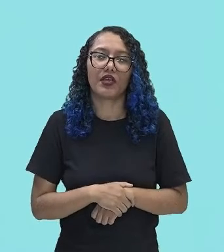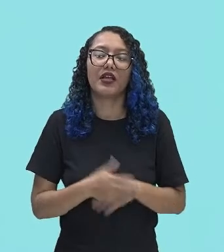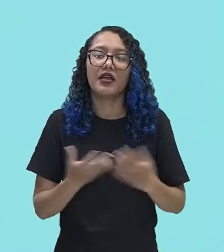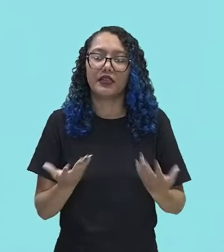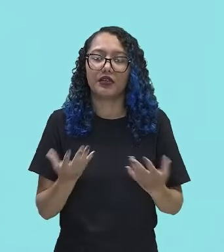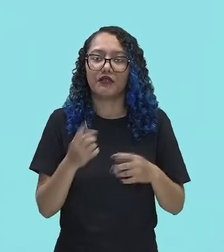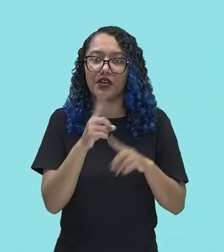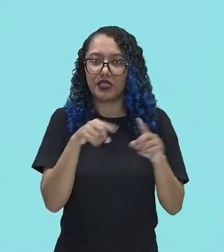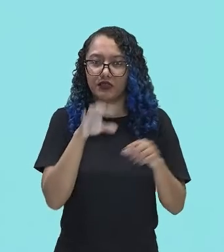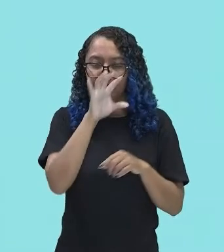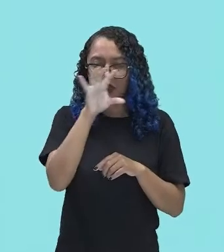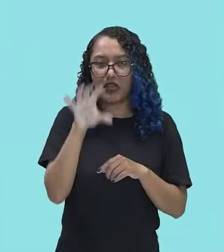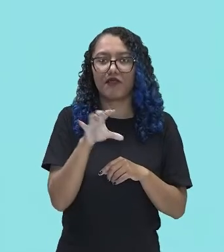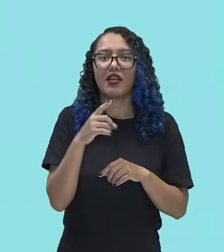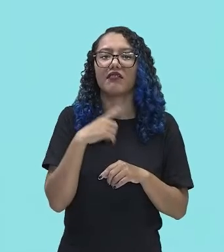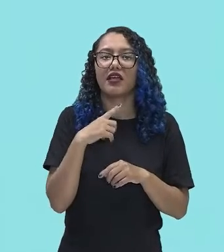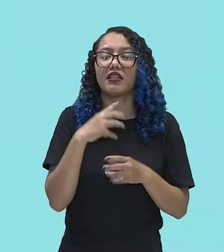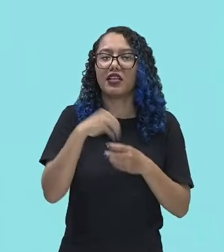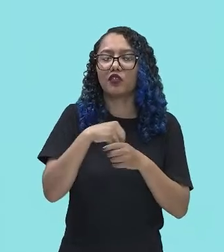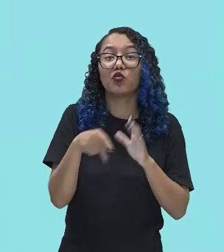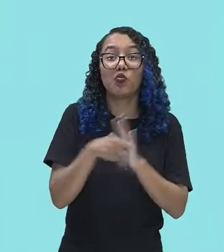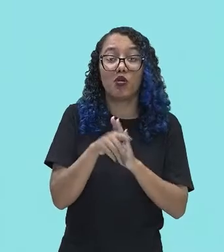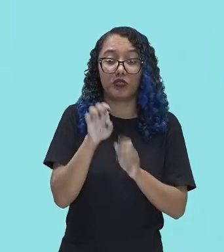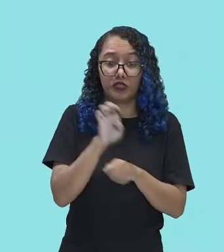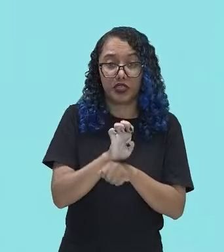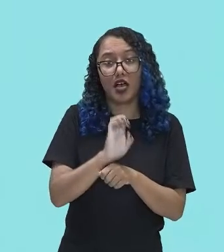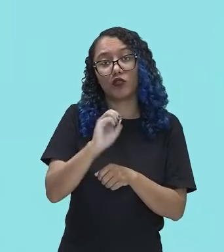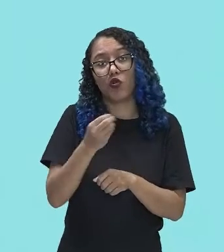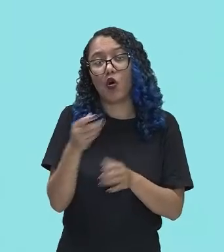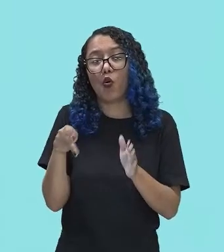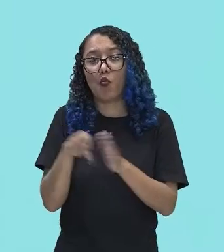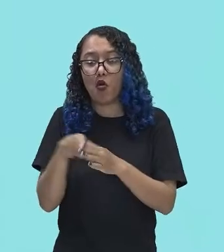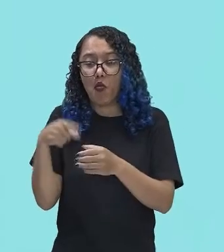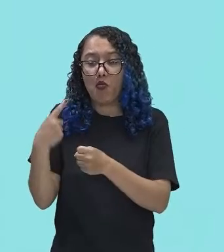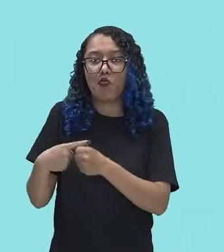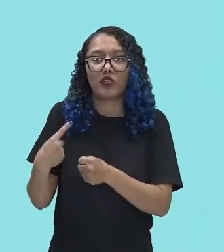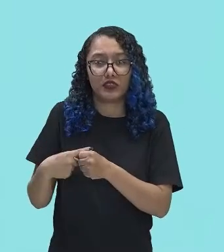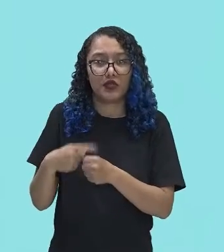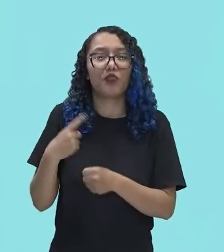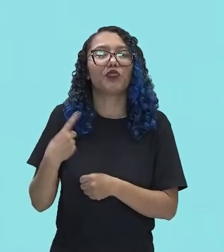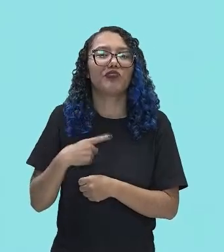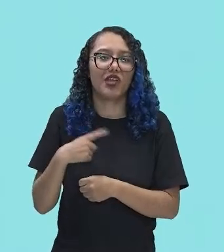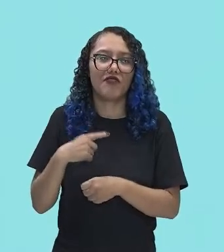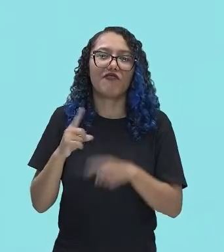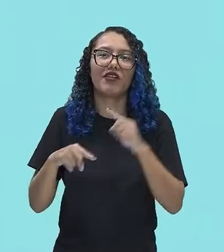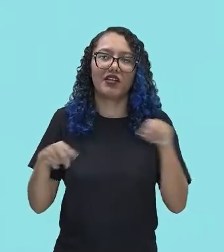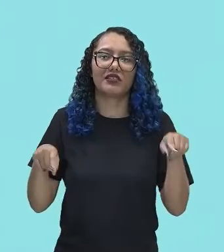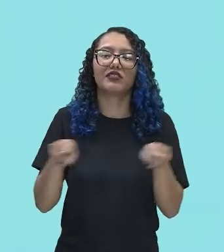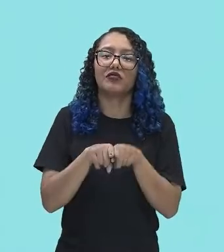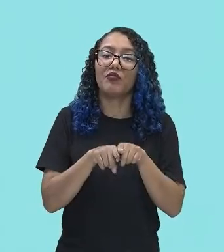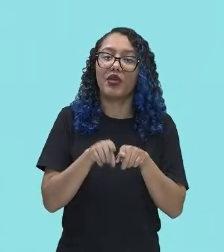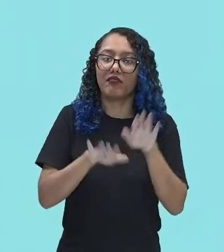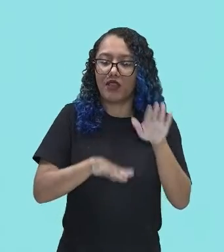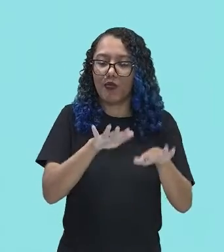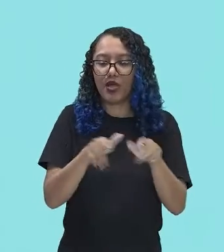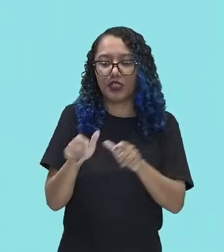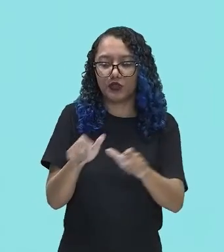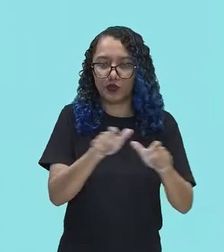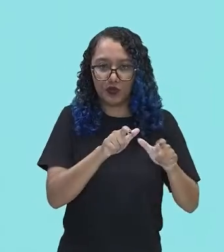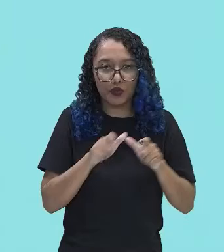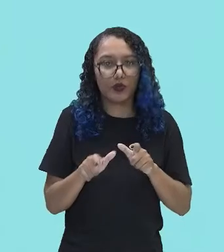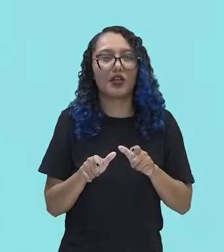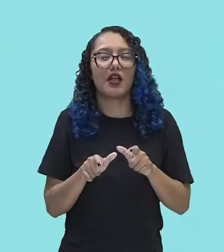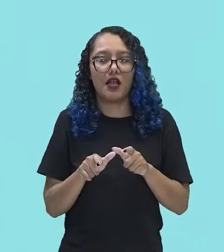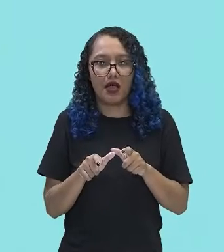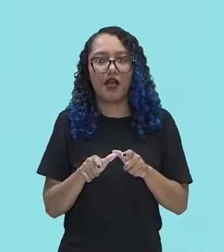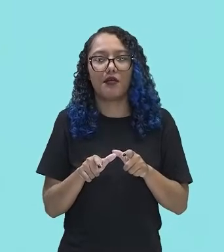próprio estado, no próprio município, acontece variação geográfica. Dependendo do bairro, vai ter uma forma